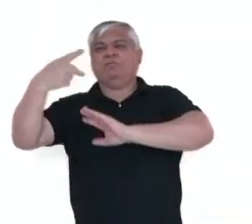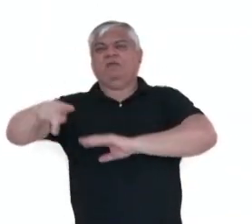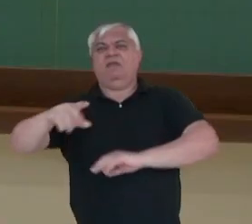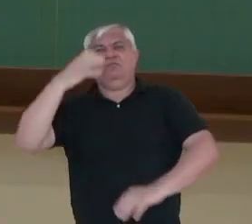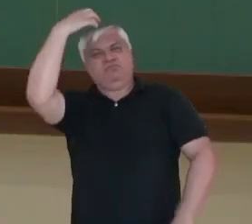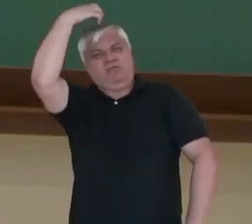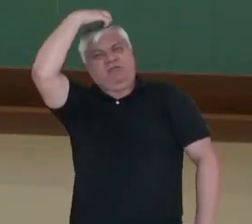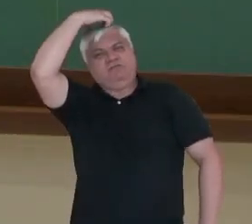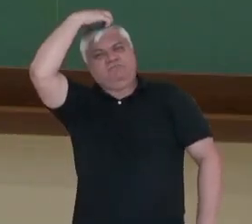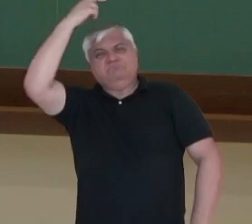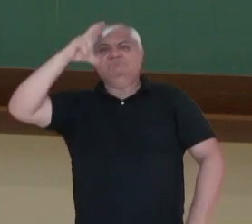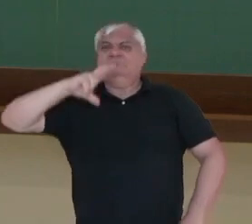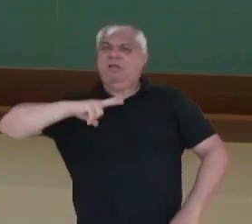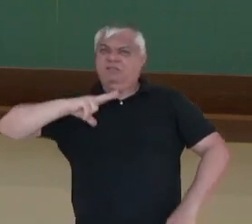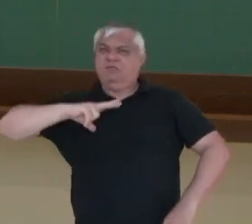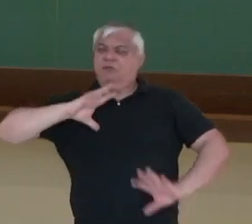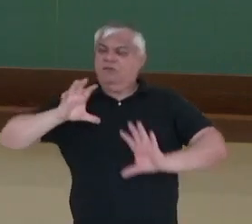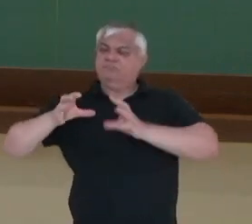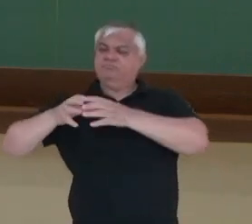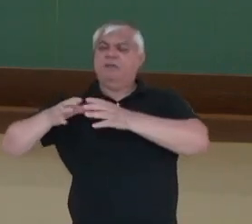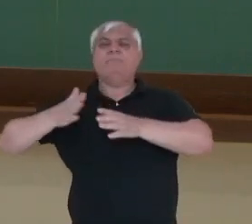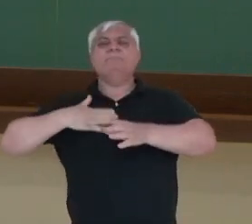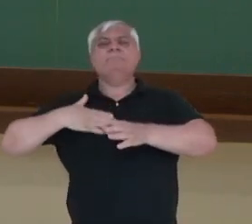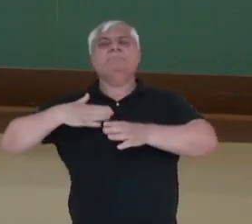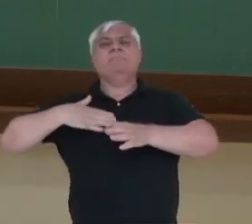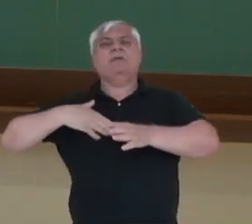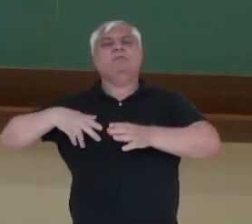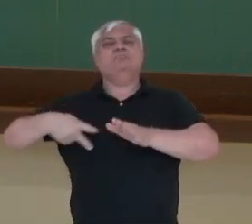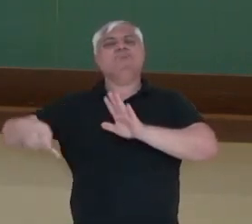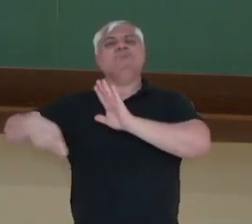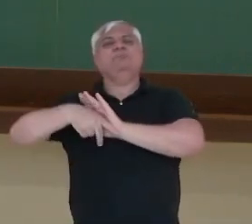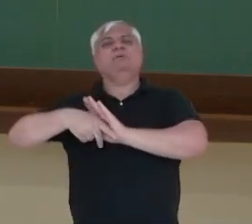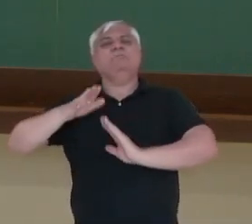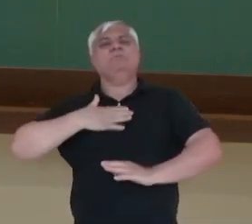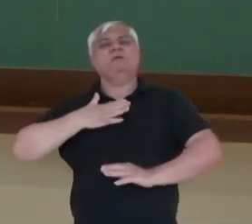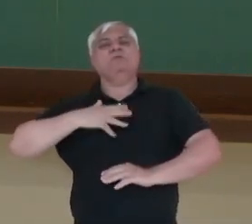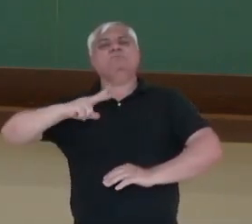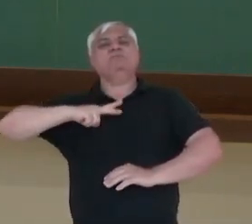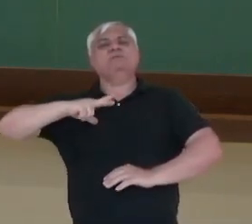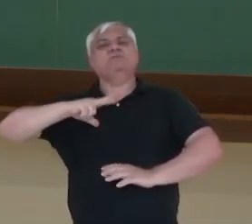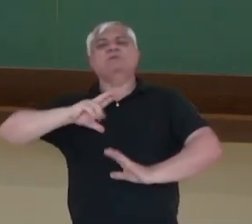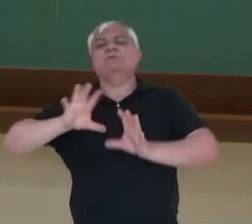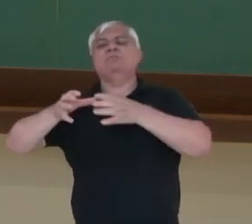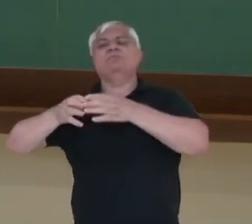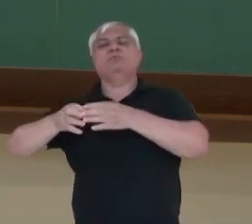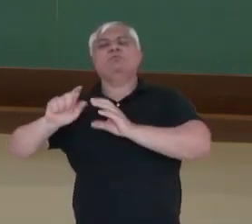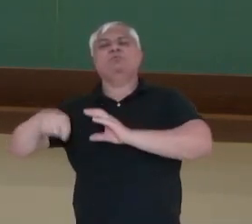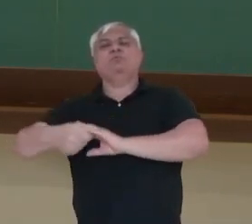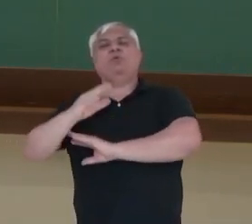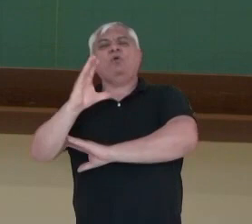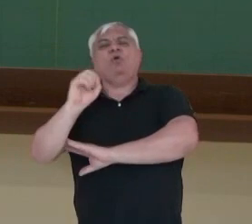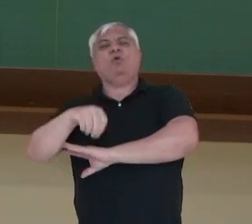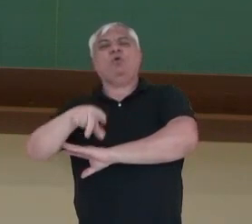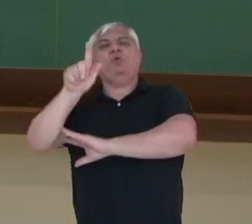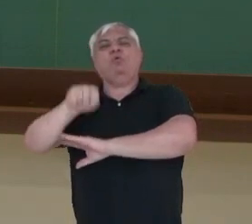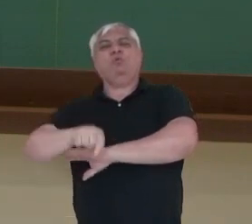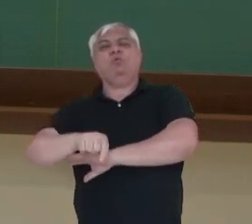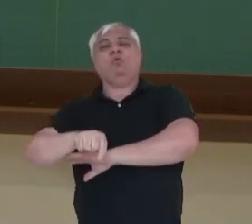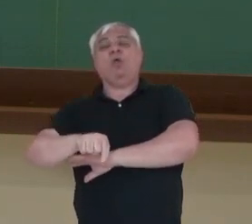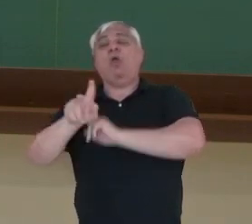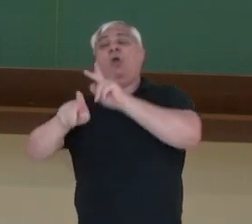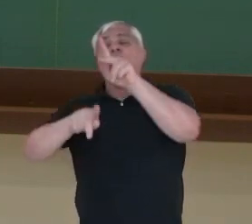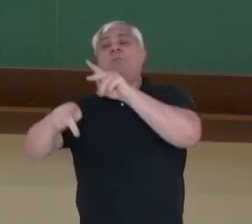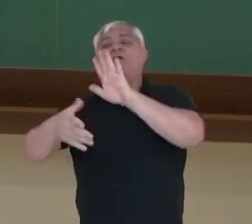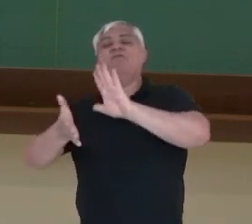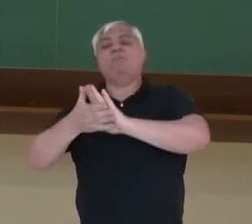Isso mesmo, ele inclusive dizia que aquelas terras e as pessoas que estavam ali eram